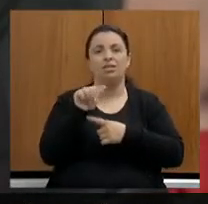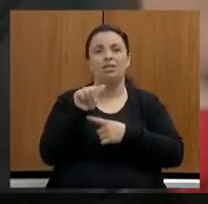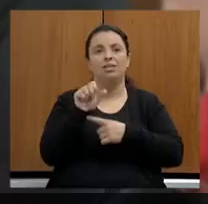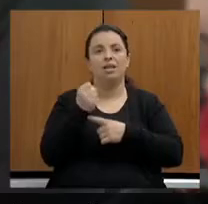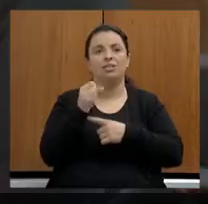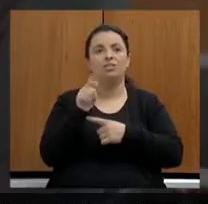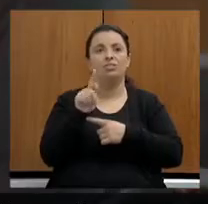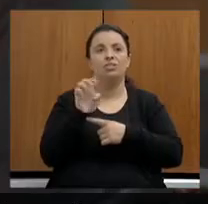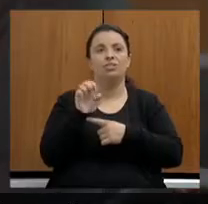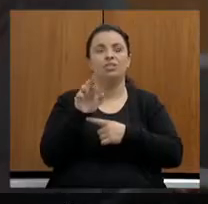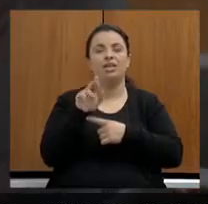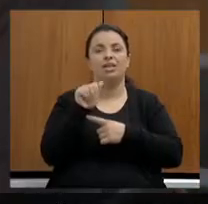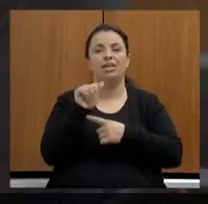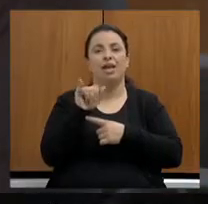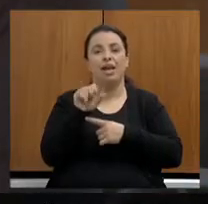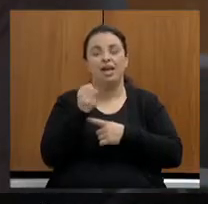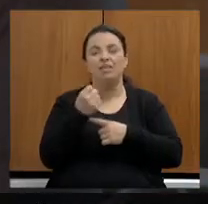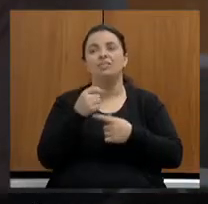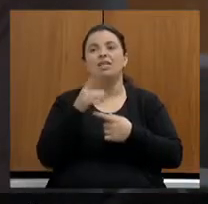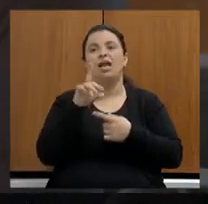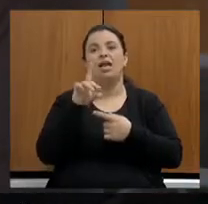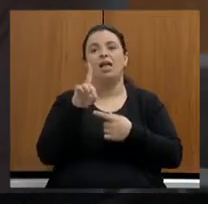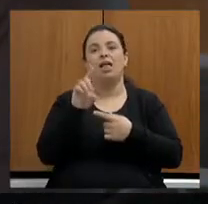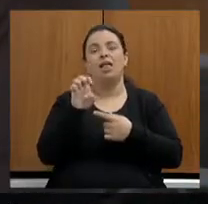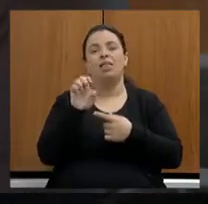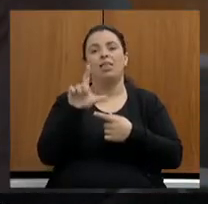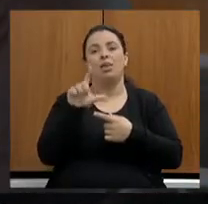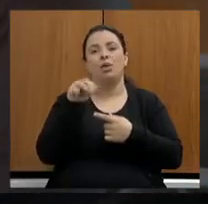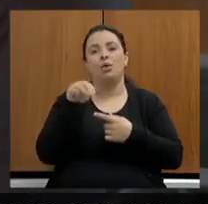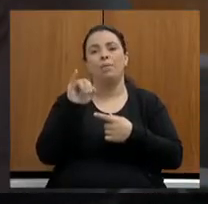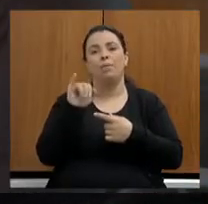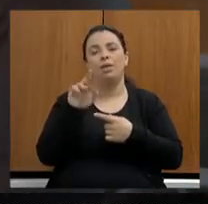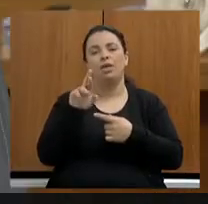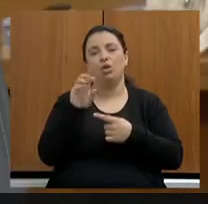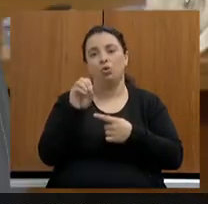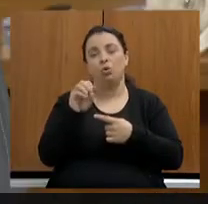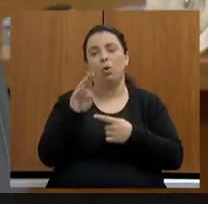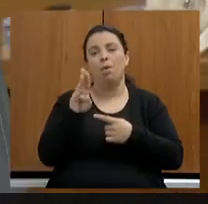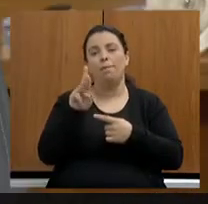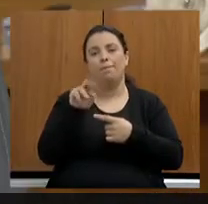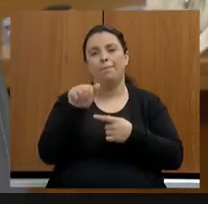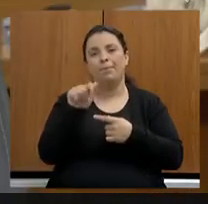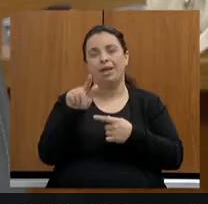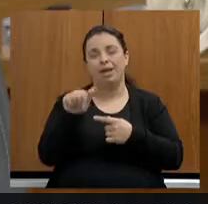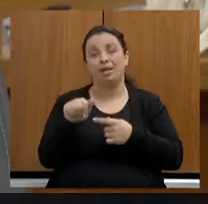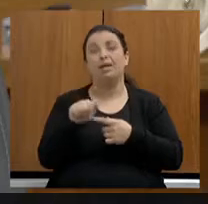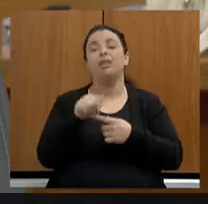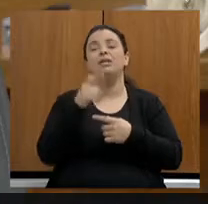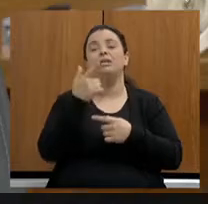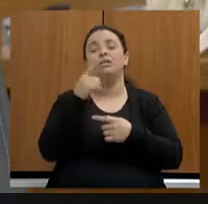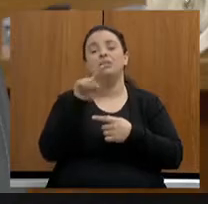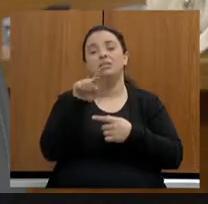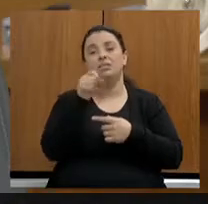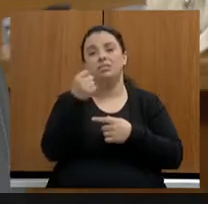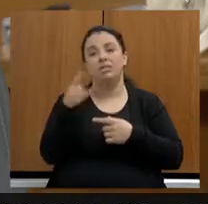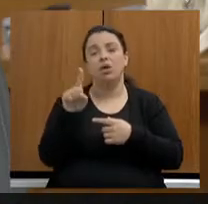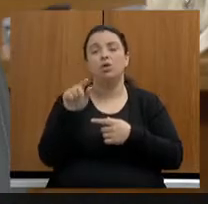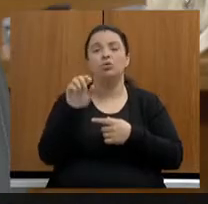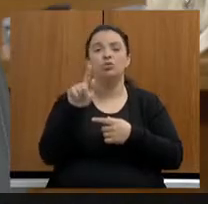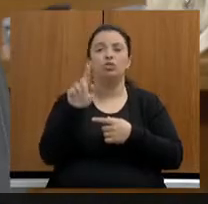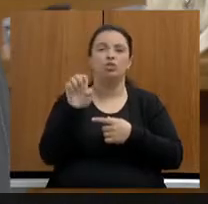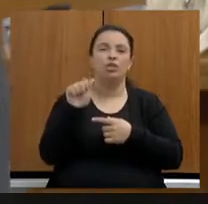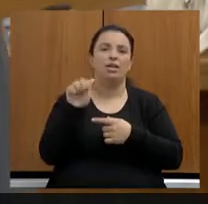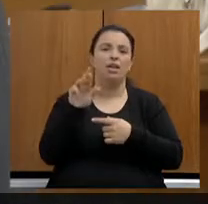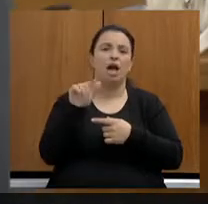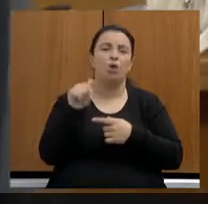Sobrália Belmiro Braga Itacambira Madre de Deus de Minas São Geraldo de Baixinho Serranópolis de